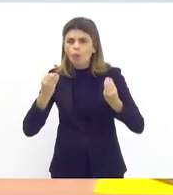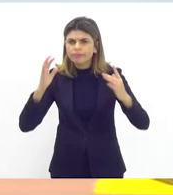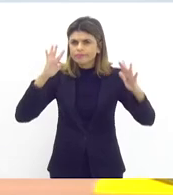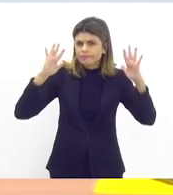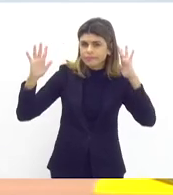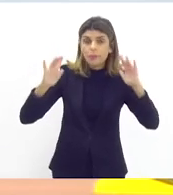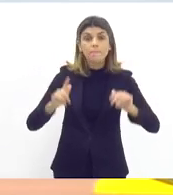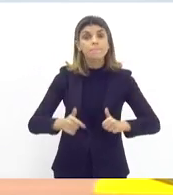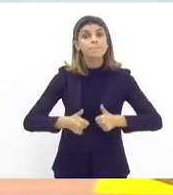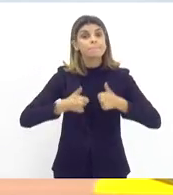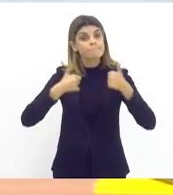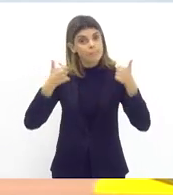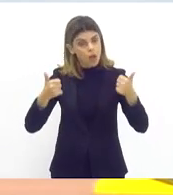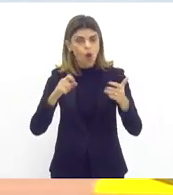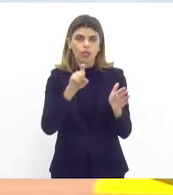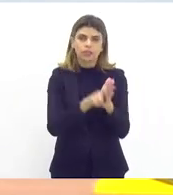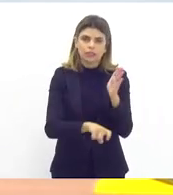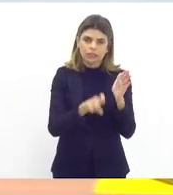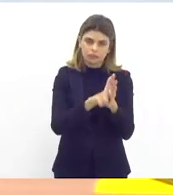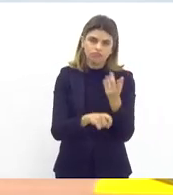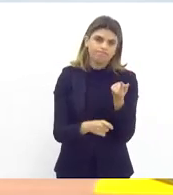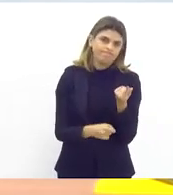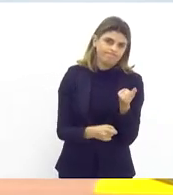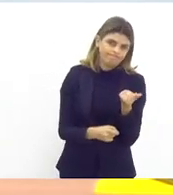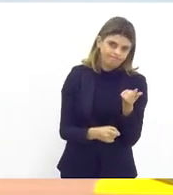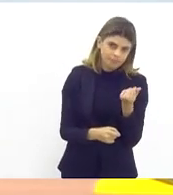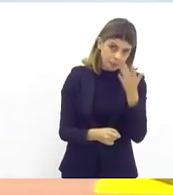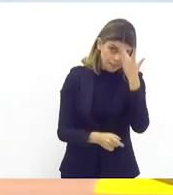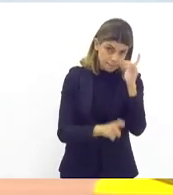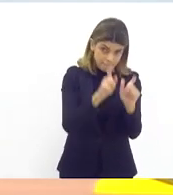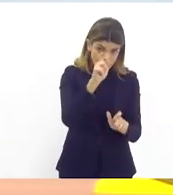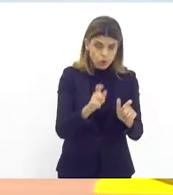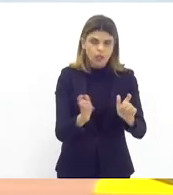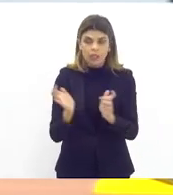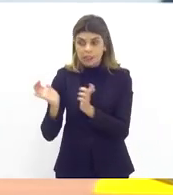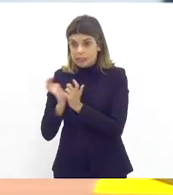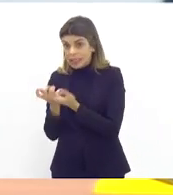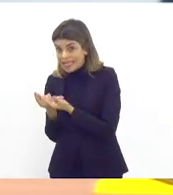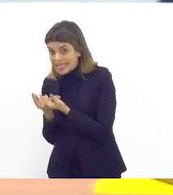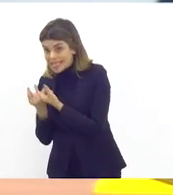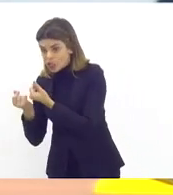é melhor tributar a renda, assim, é melhor tributar a renda das pessoas de alta renda do que